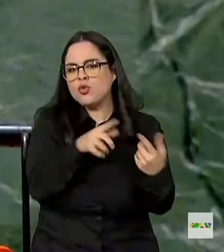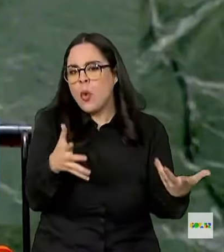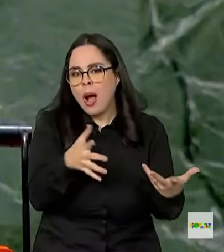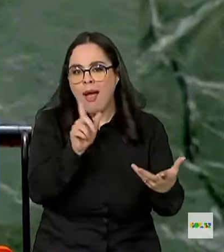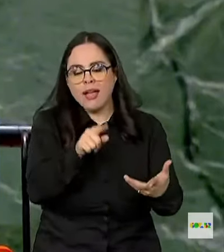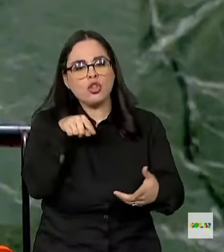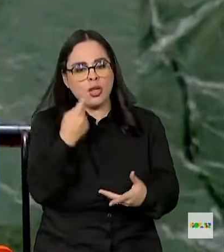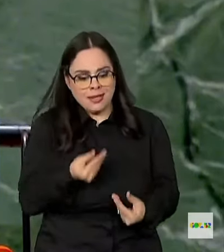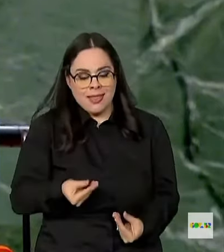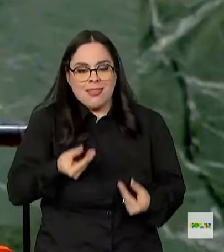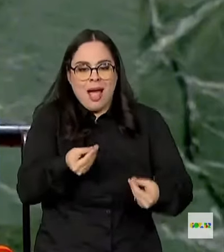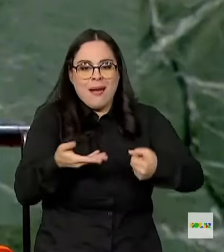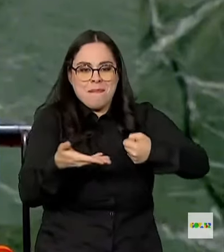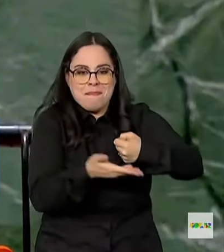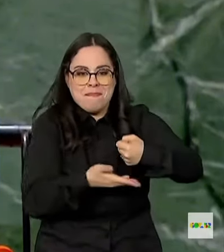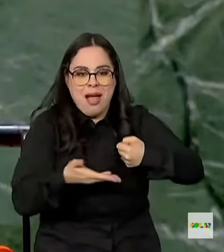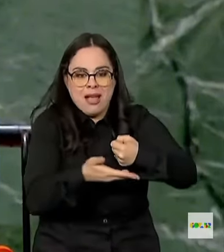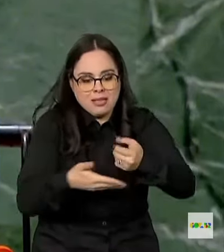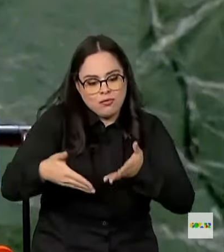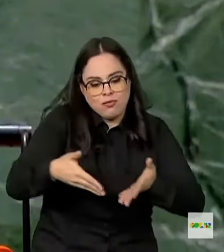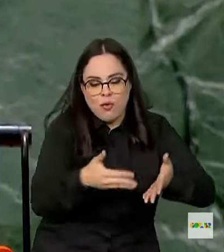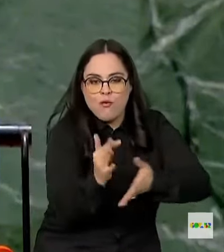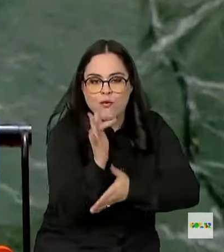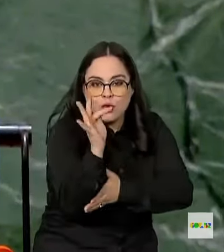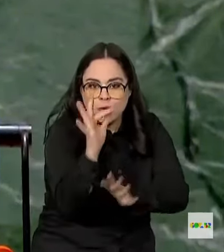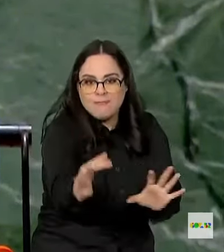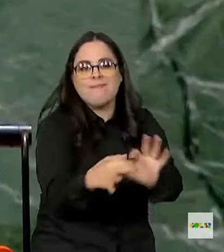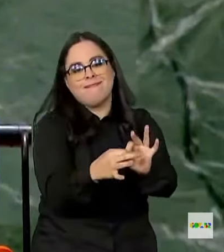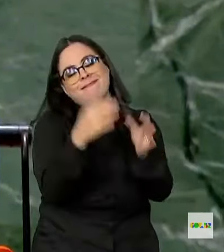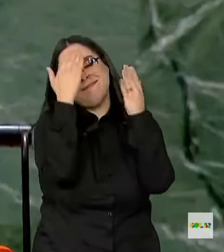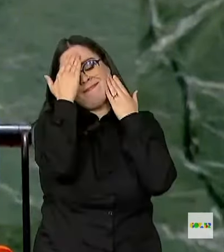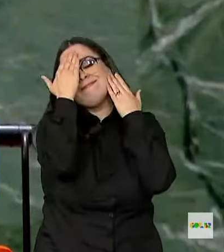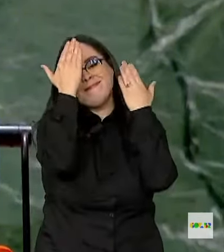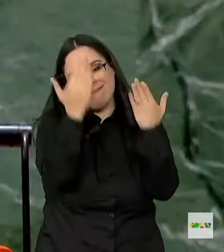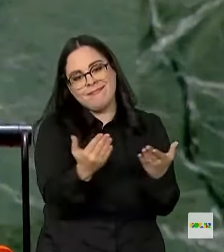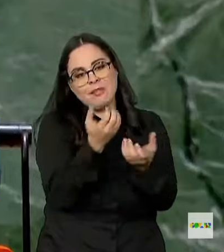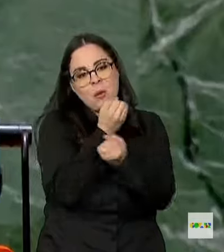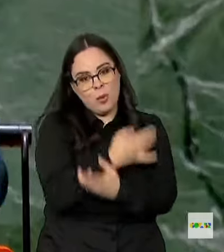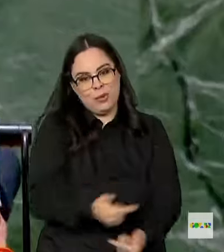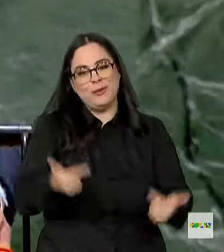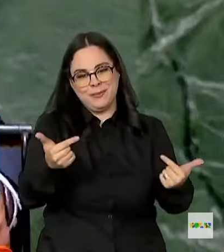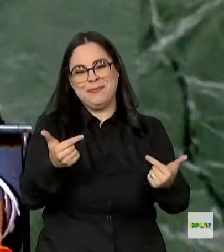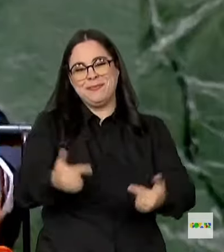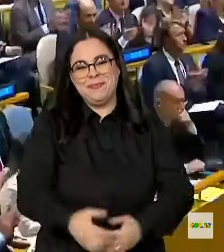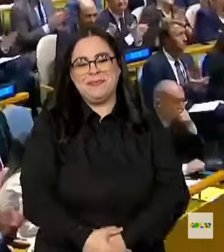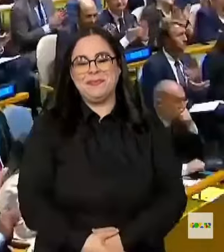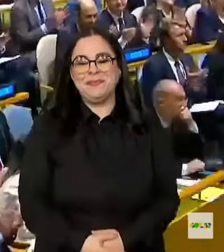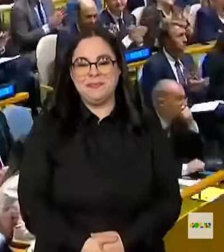pavimentar o caminho para o futuro. Muito obrigado e boa sorte.